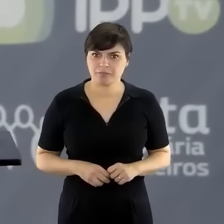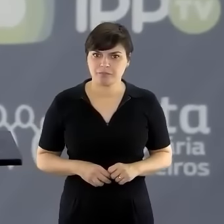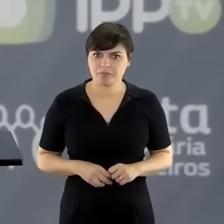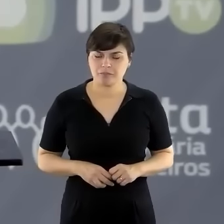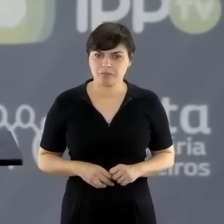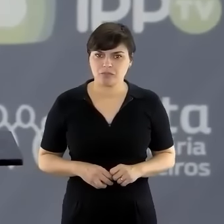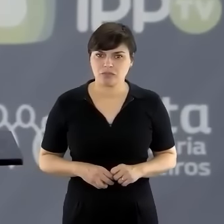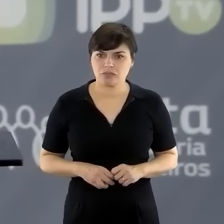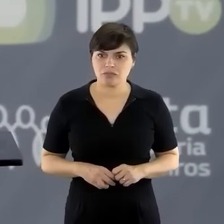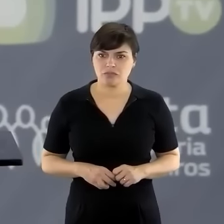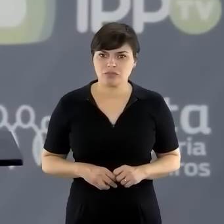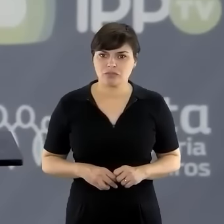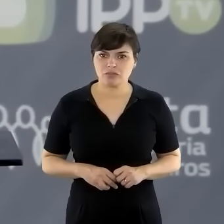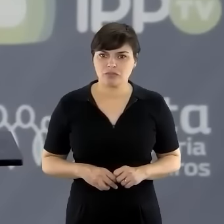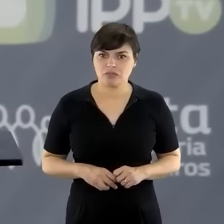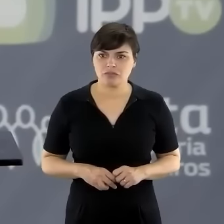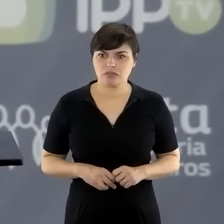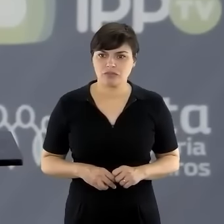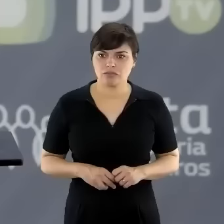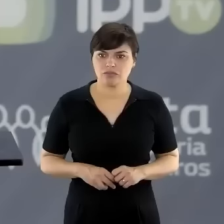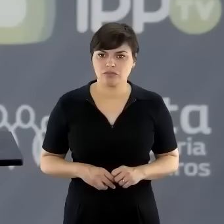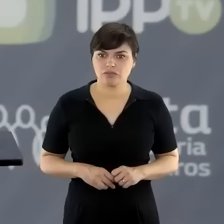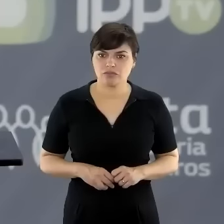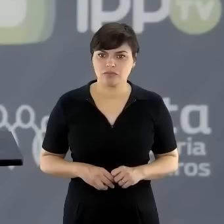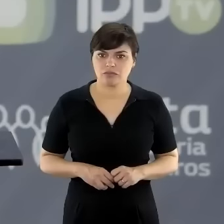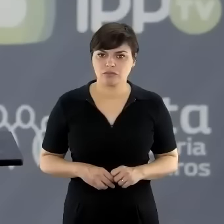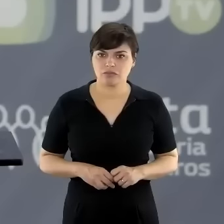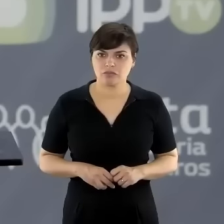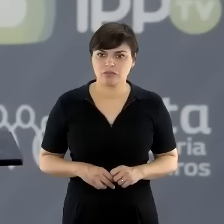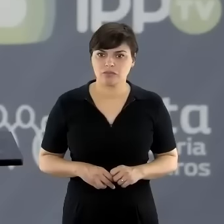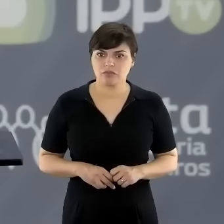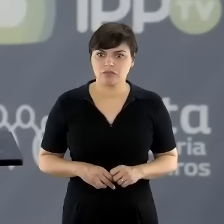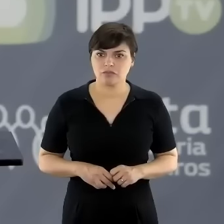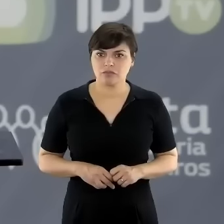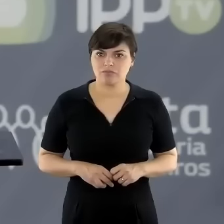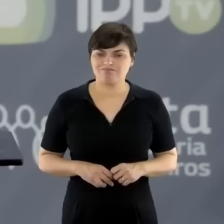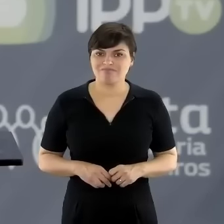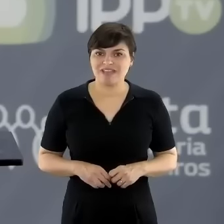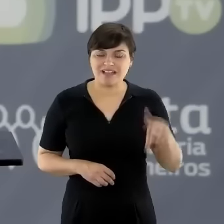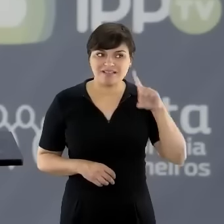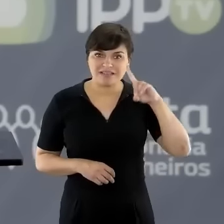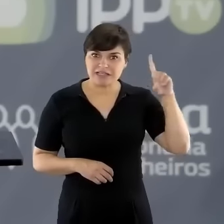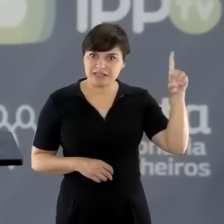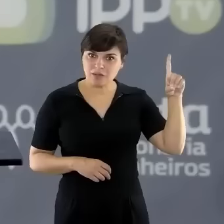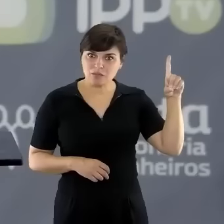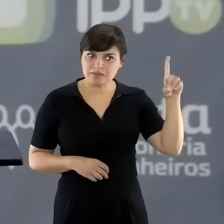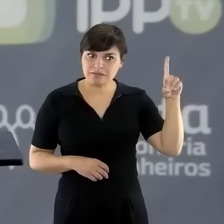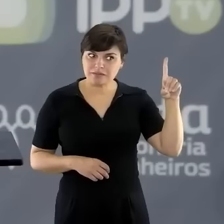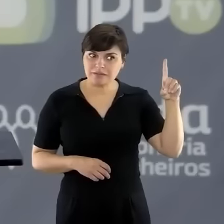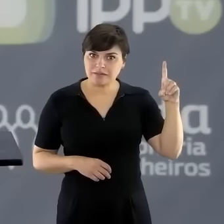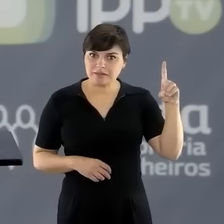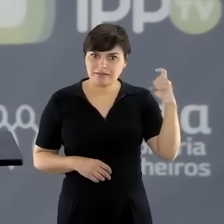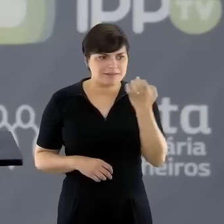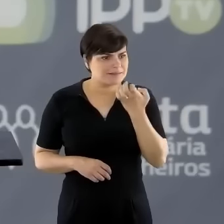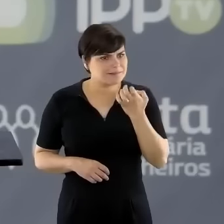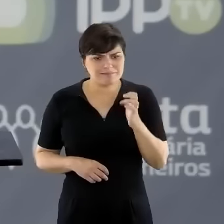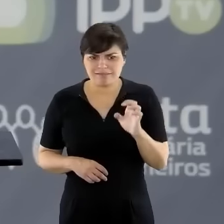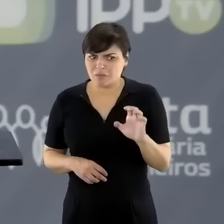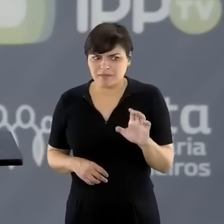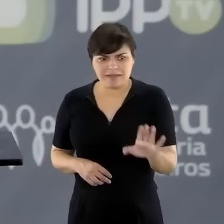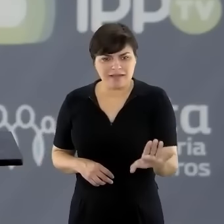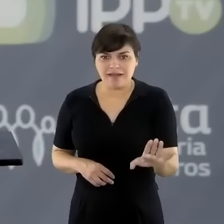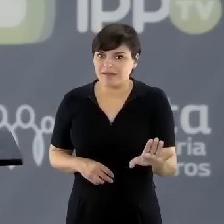irado em outras palavras Enquanto Deus se afasta da Ira Jonas se entrega